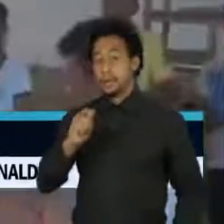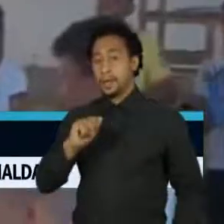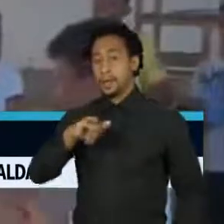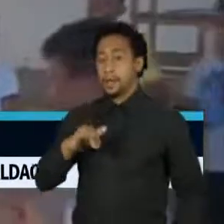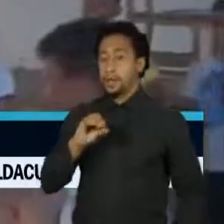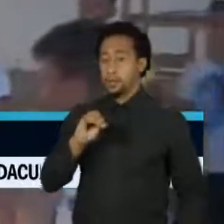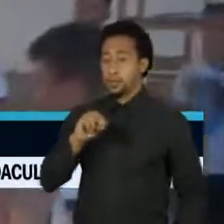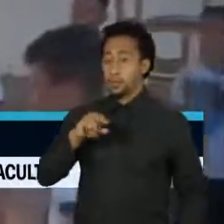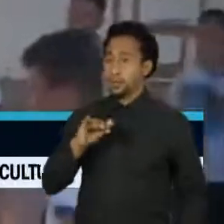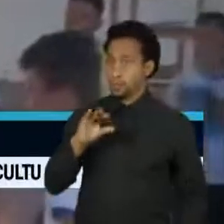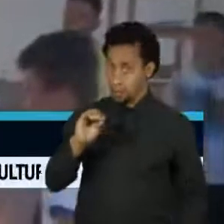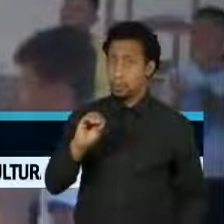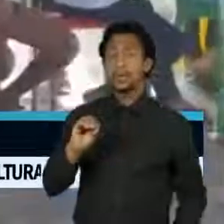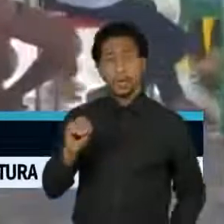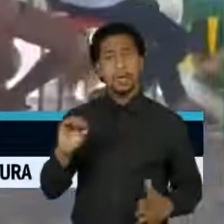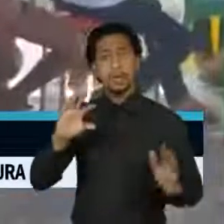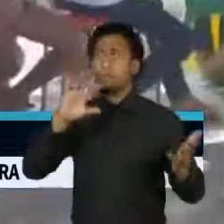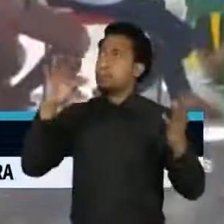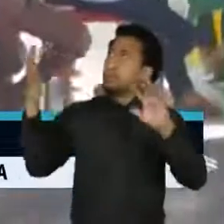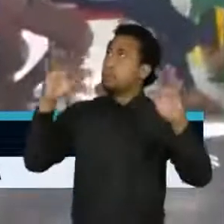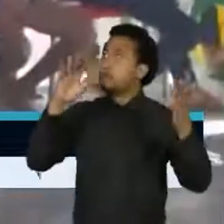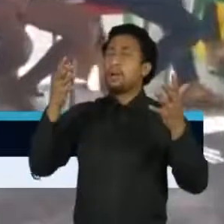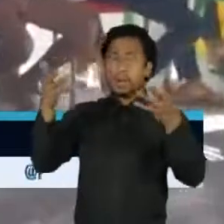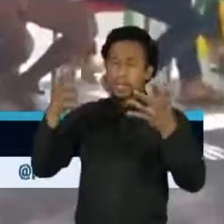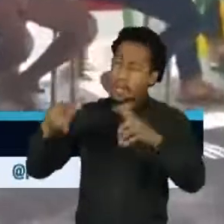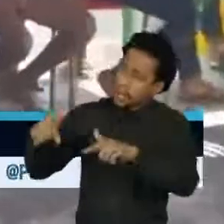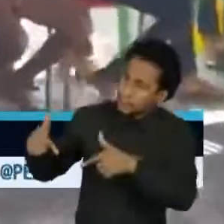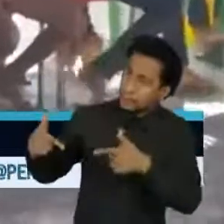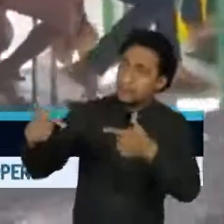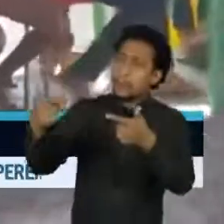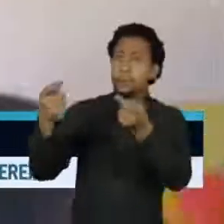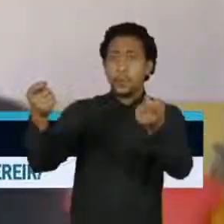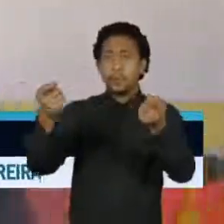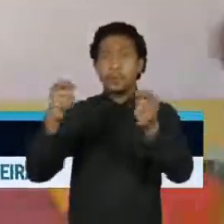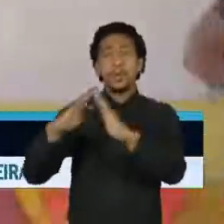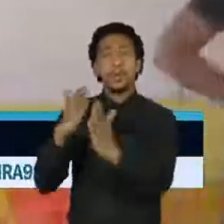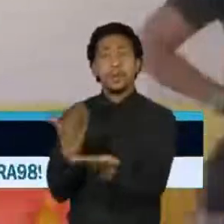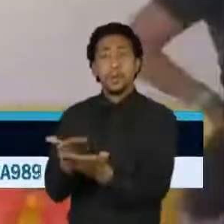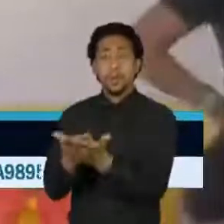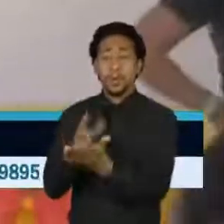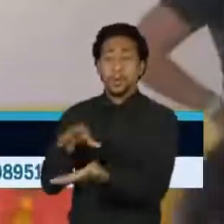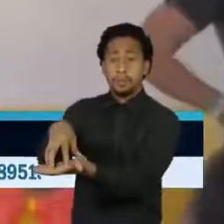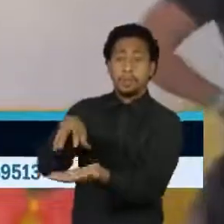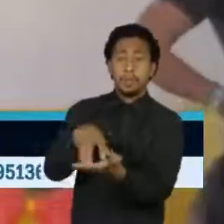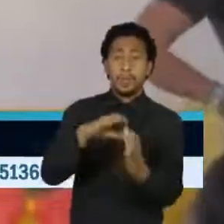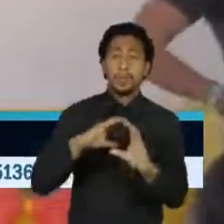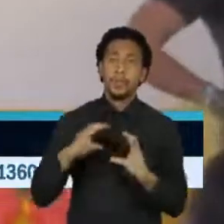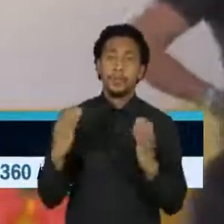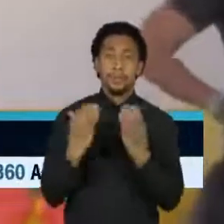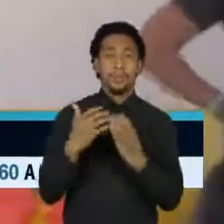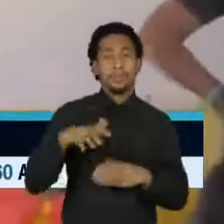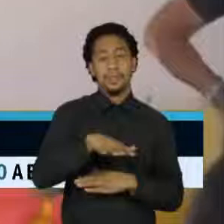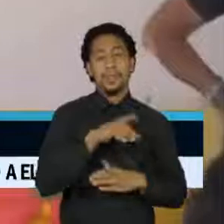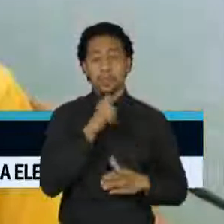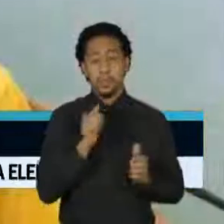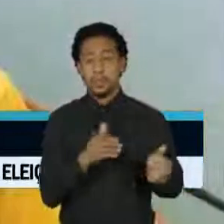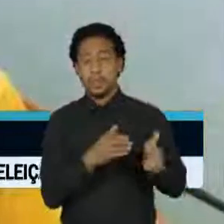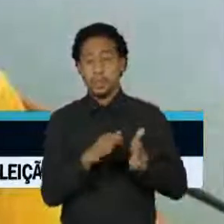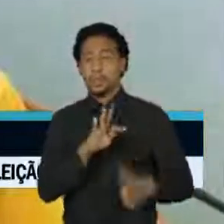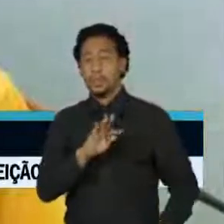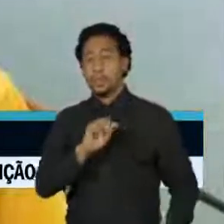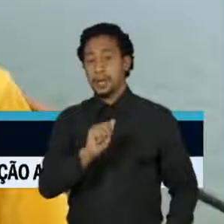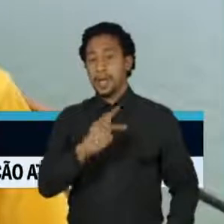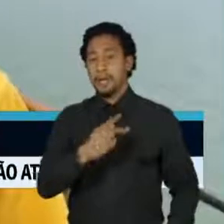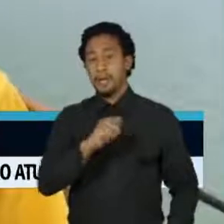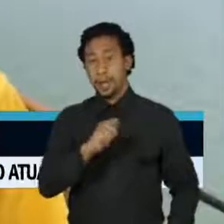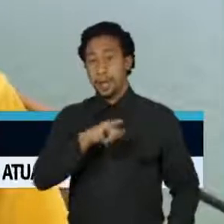os efeitos climáticos na Amazônia em escolas e comunidades da região do rio Tapajós, no oeste do Pará. Falar de